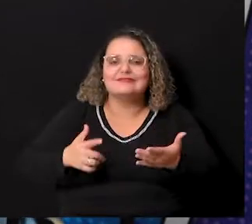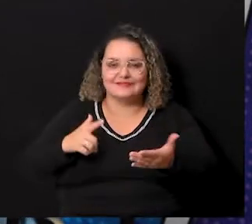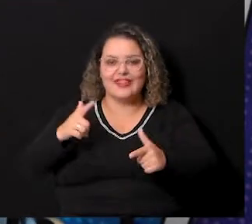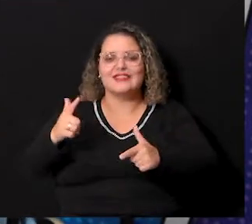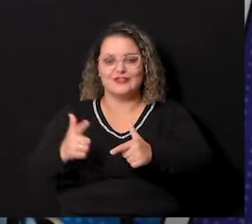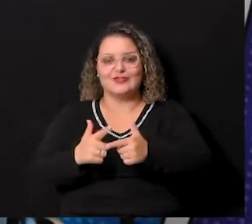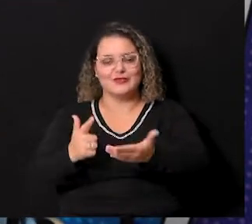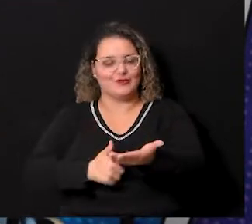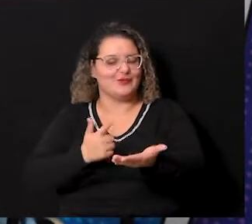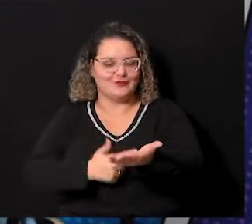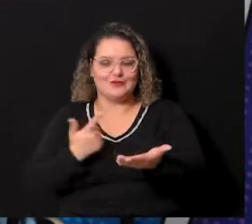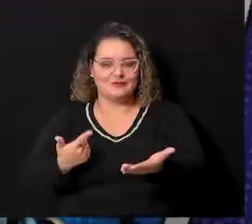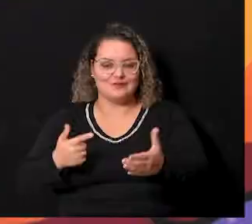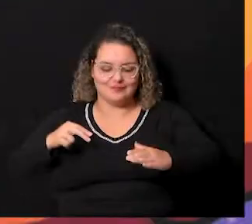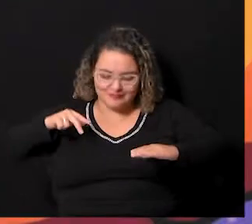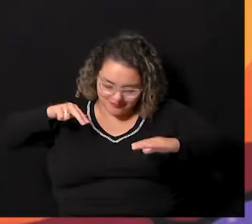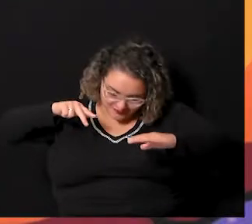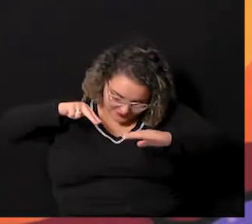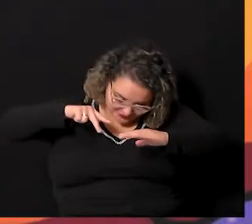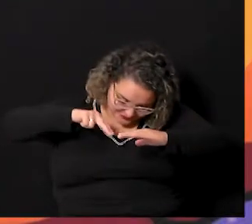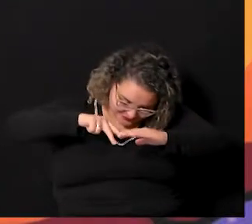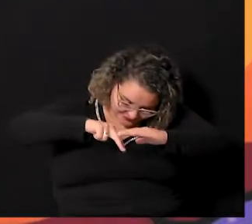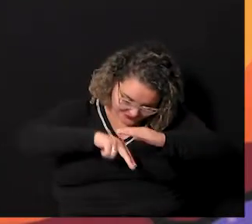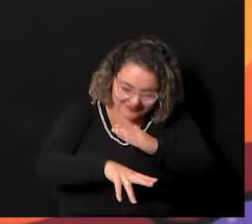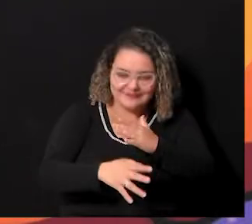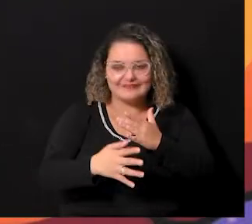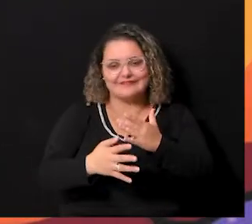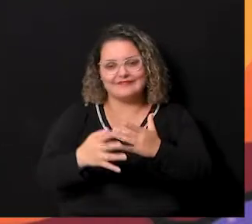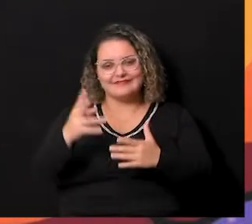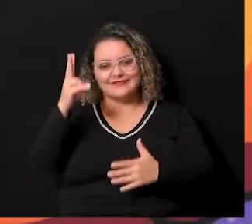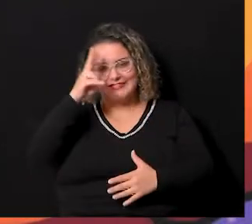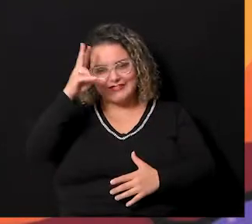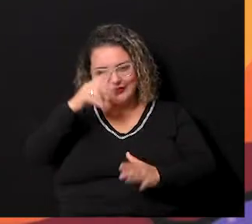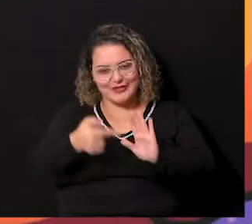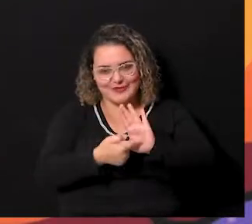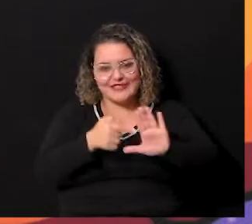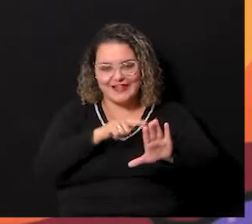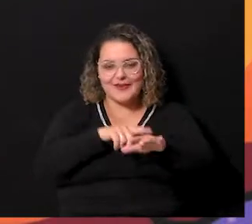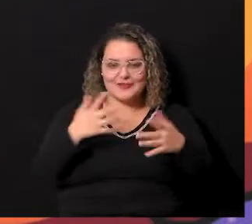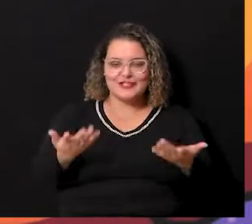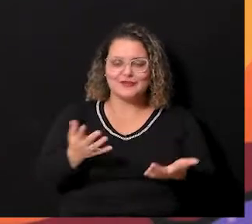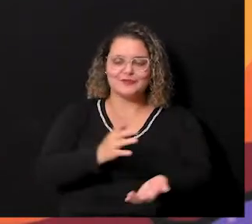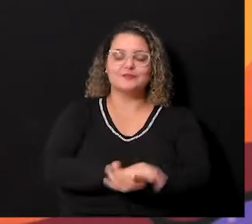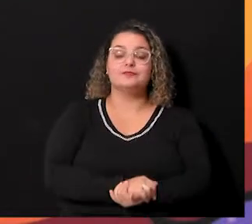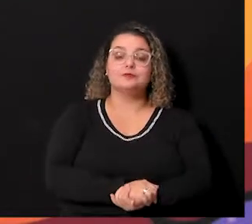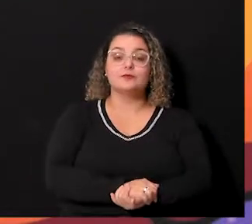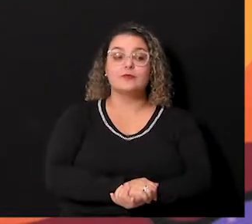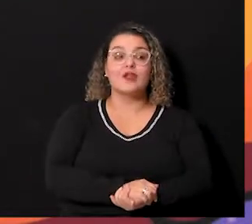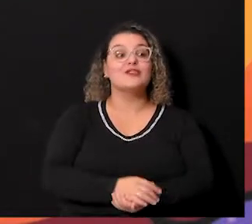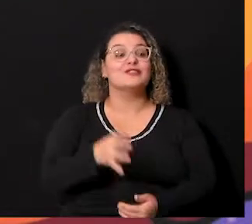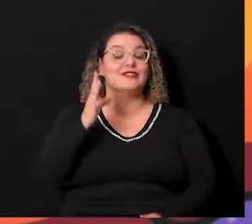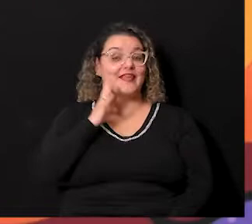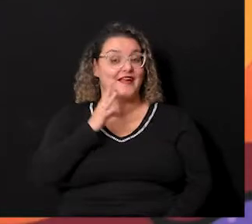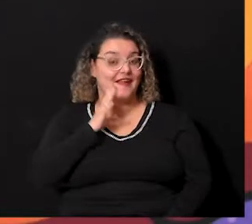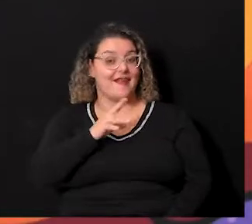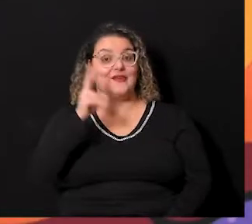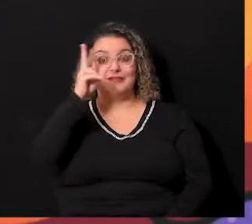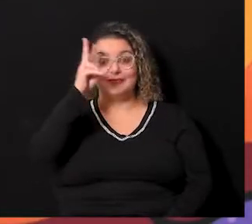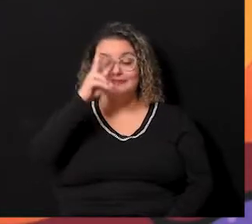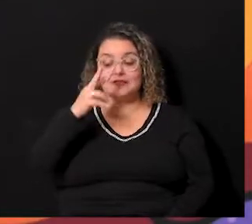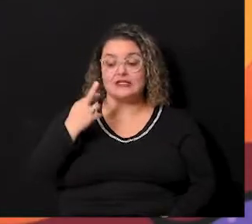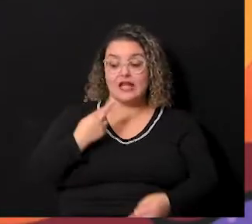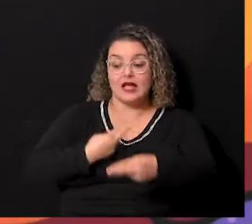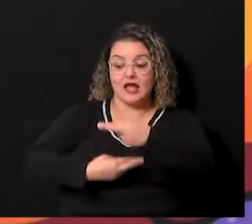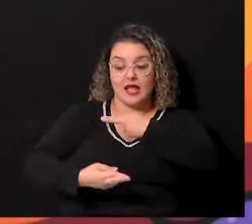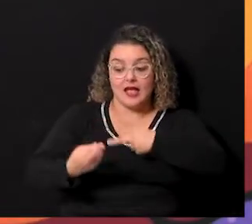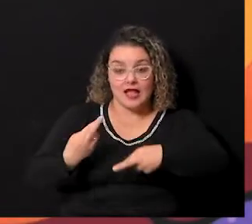bem variada realmente a história. Eu achei bem legal a história, inclusive quando você fala dessa relação,